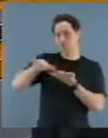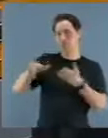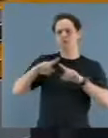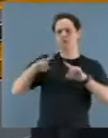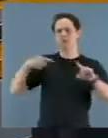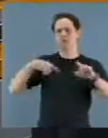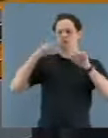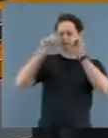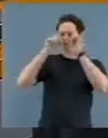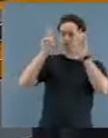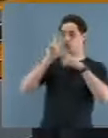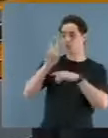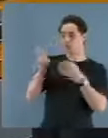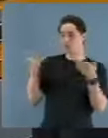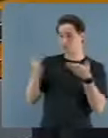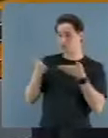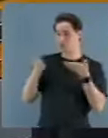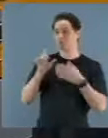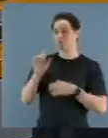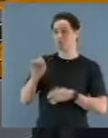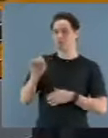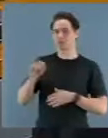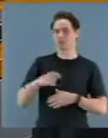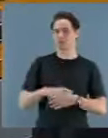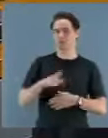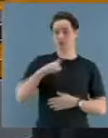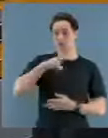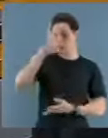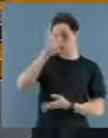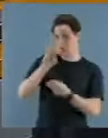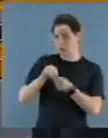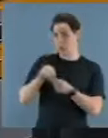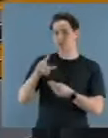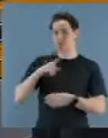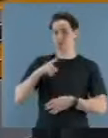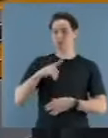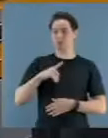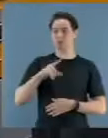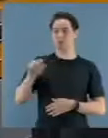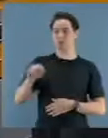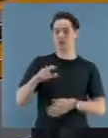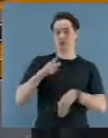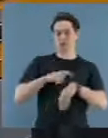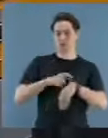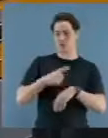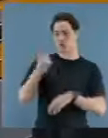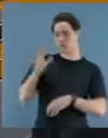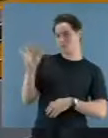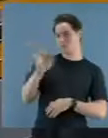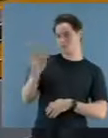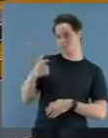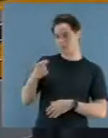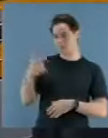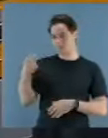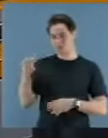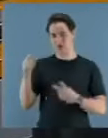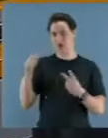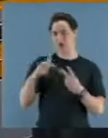chama muito a atenção. Resumo de lançamentos a débito entre 1 de fevereiro de 22 e 20 de janeiro de